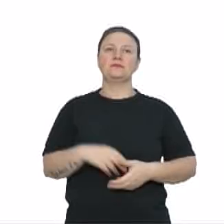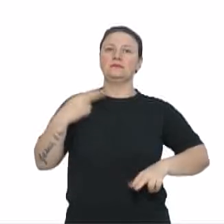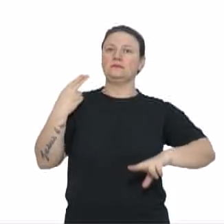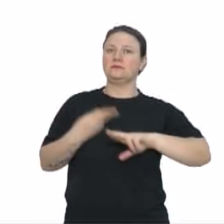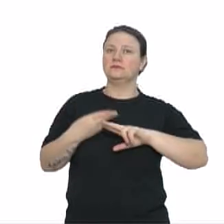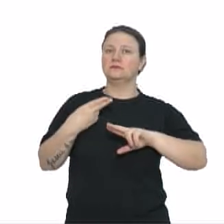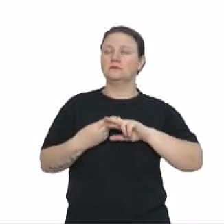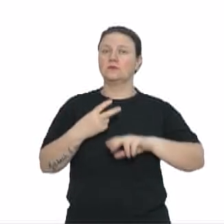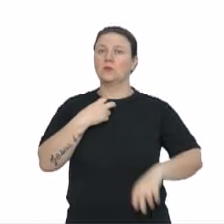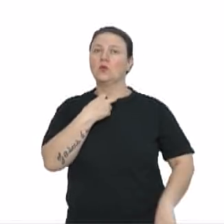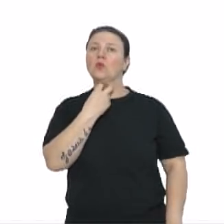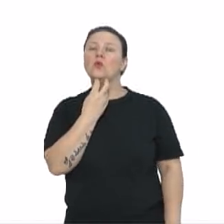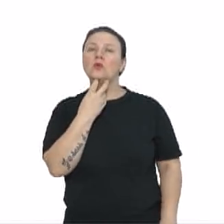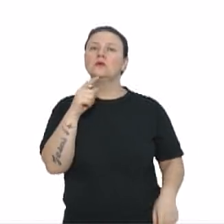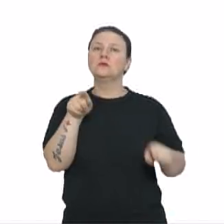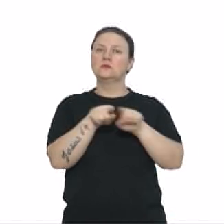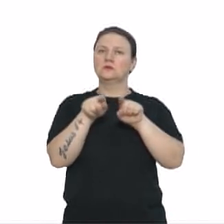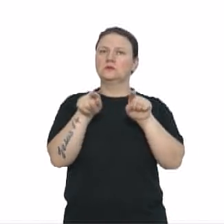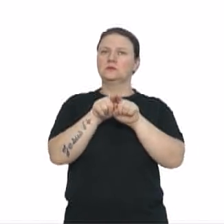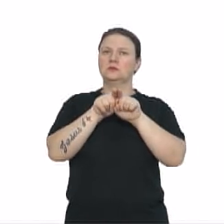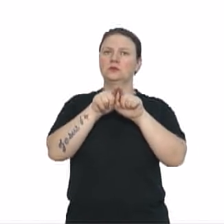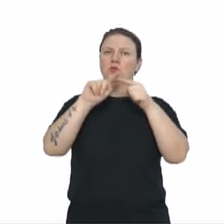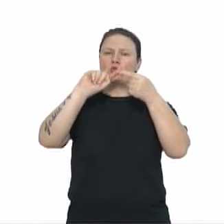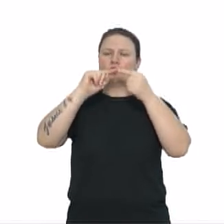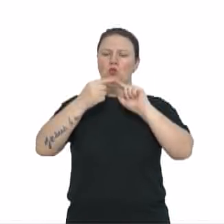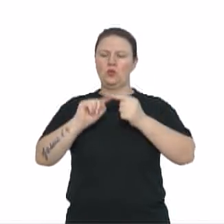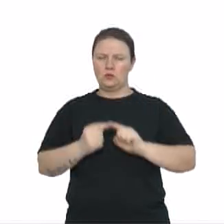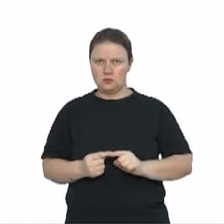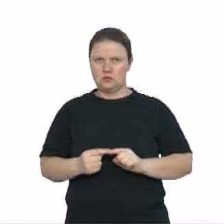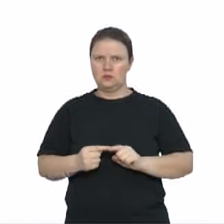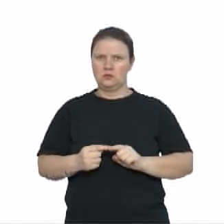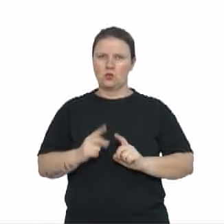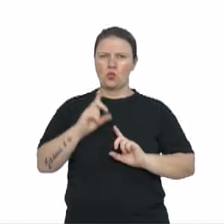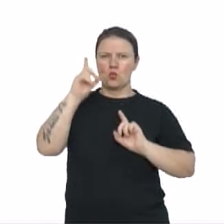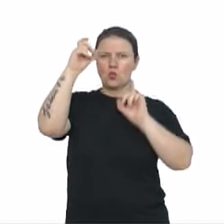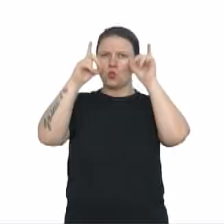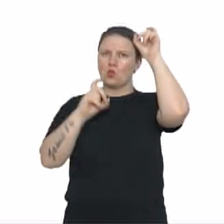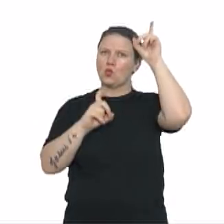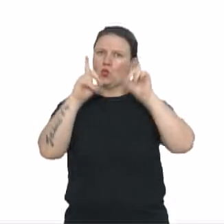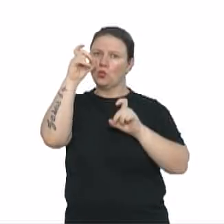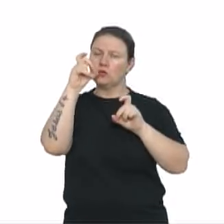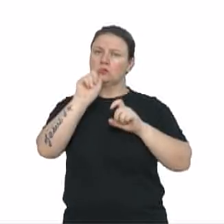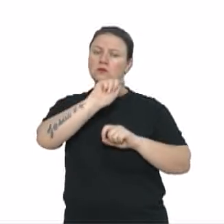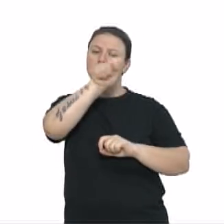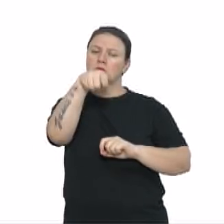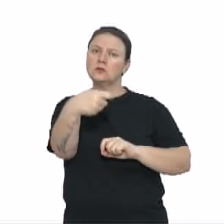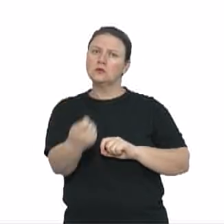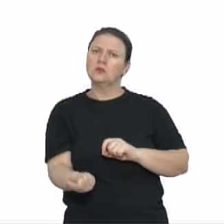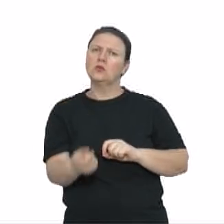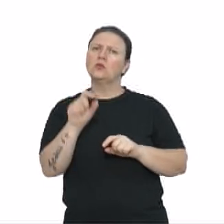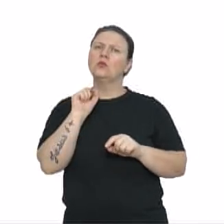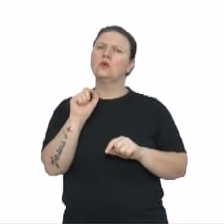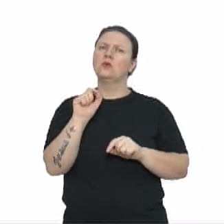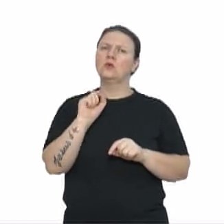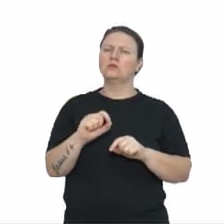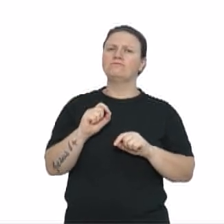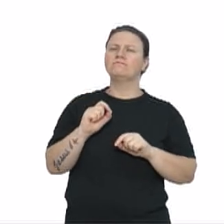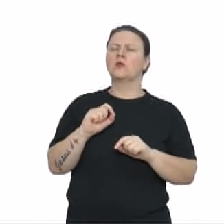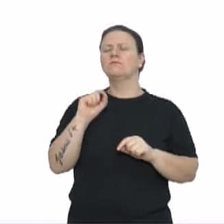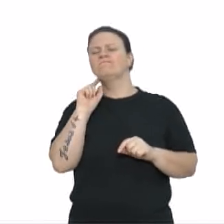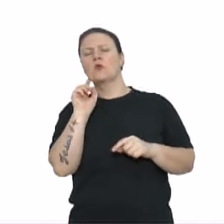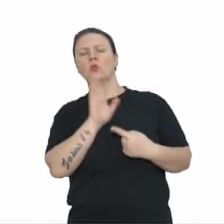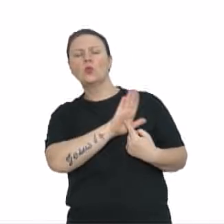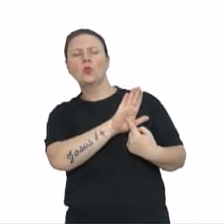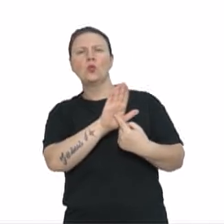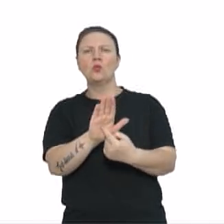da voz associada ao gesto e à expressão é uma significativa preocupação em uma encenação